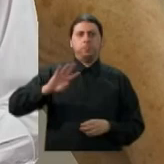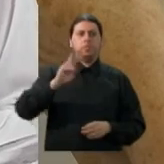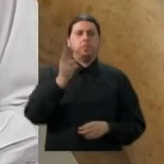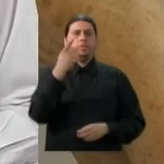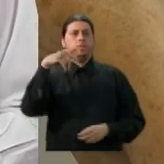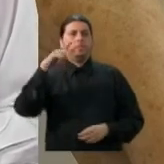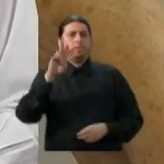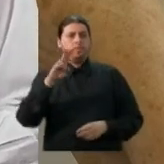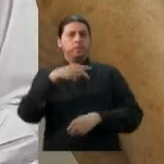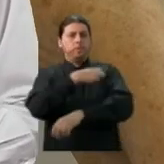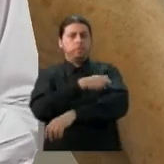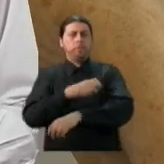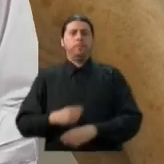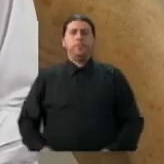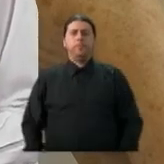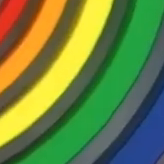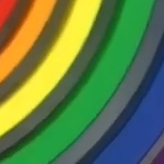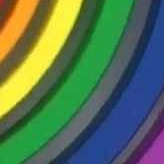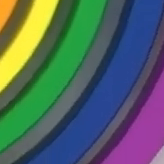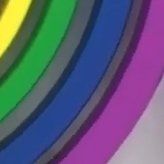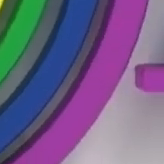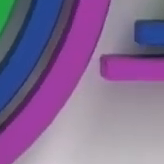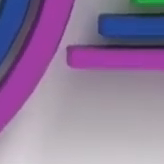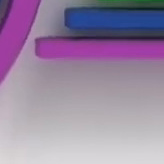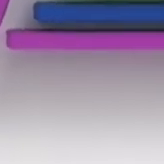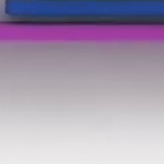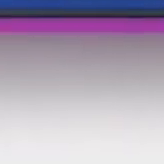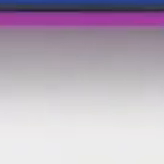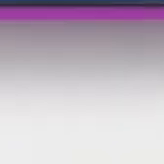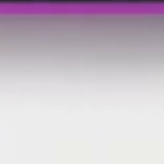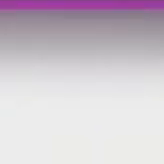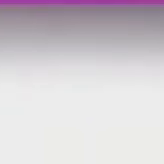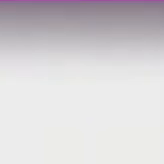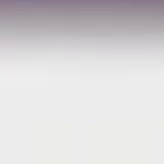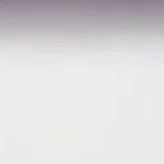a polêmica em torno dessa vacina.